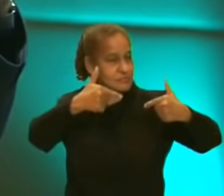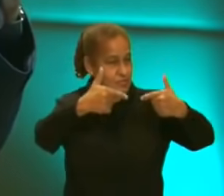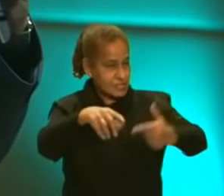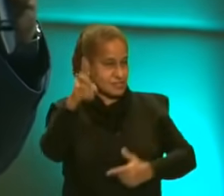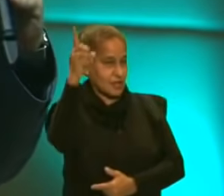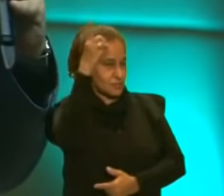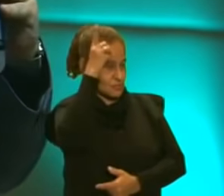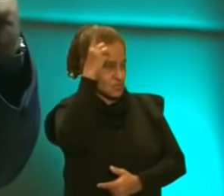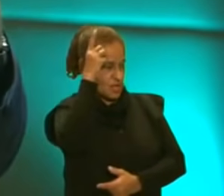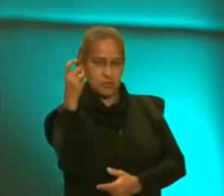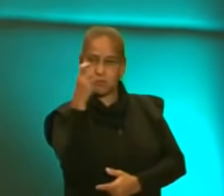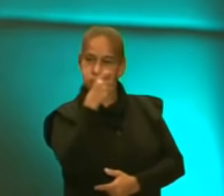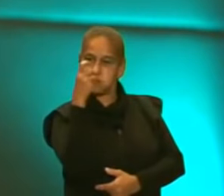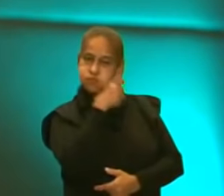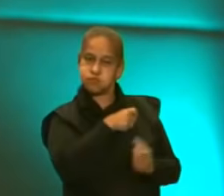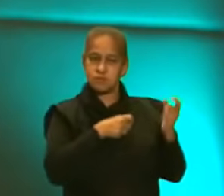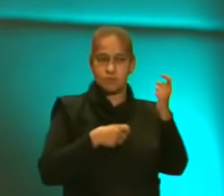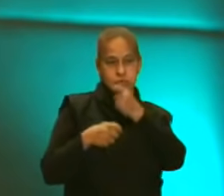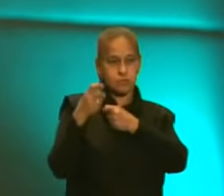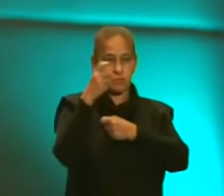operação de engano.